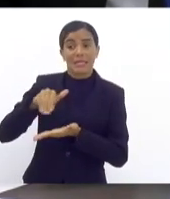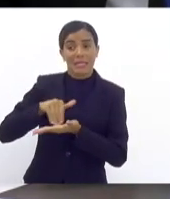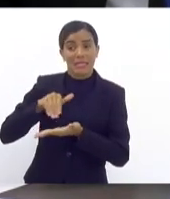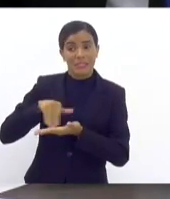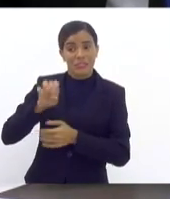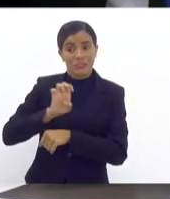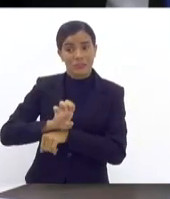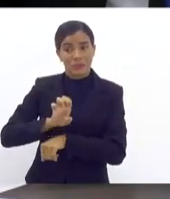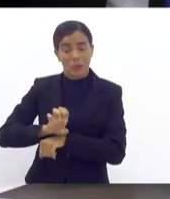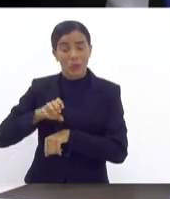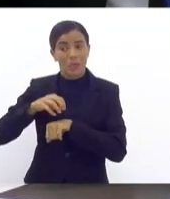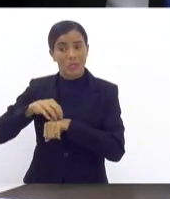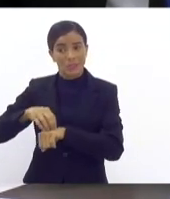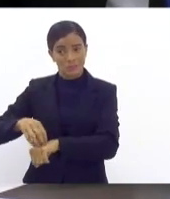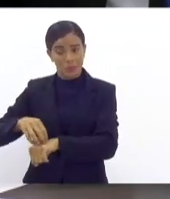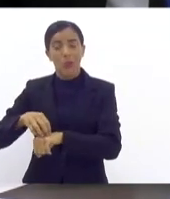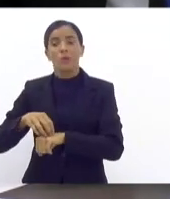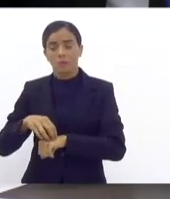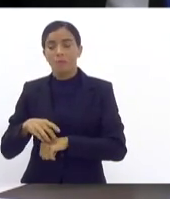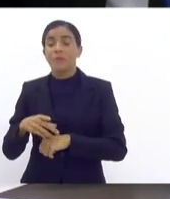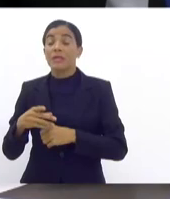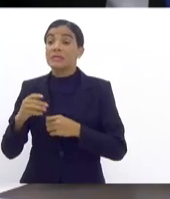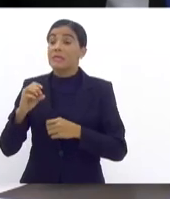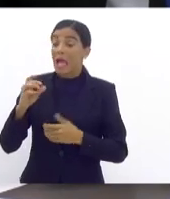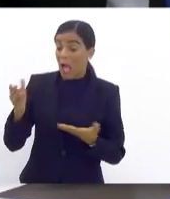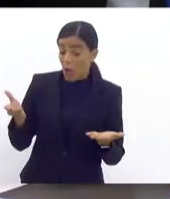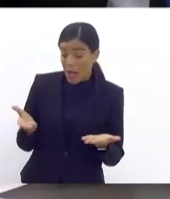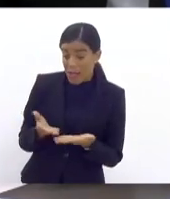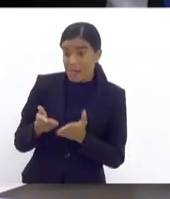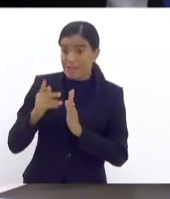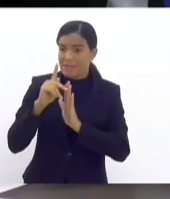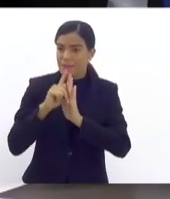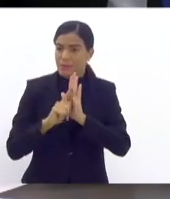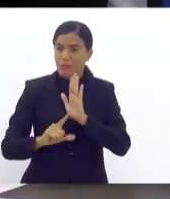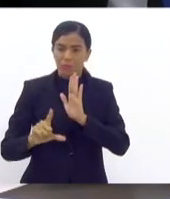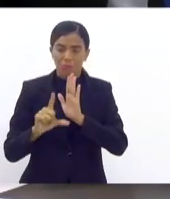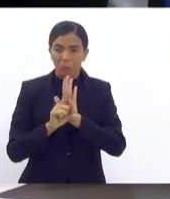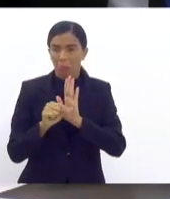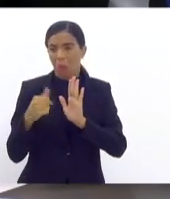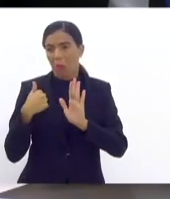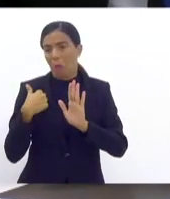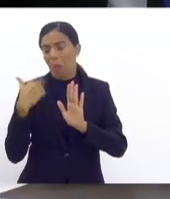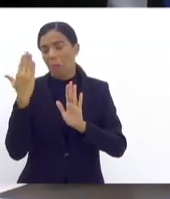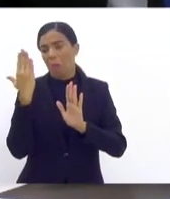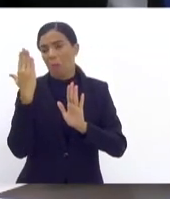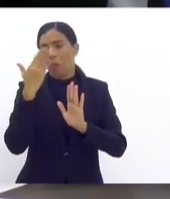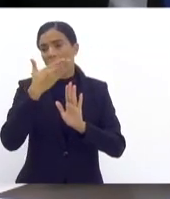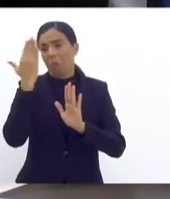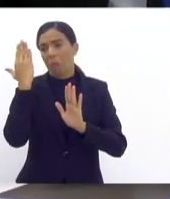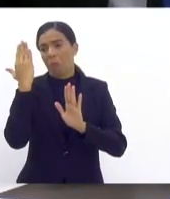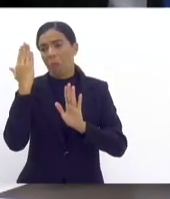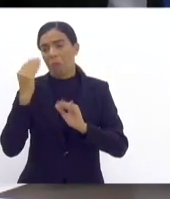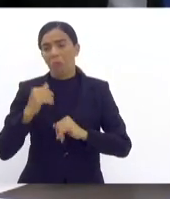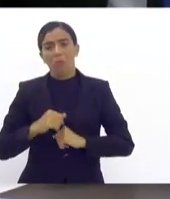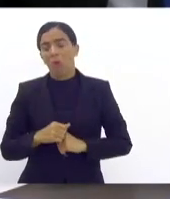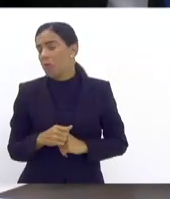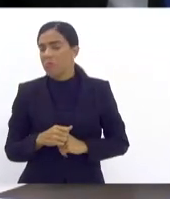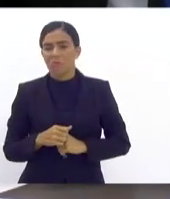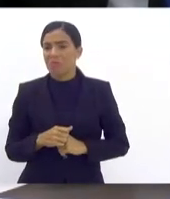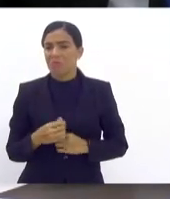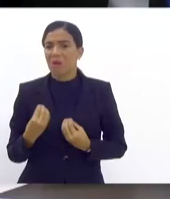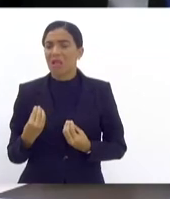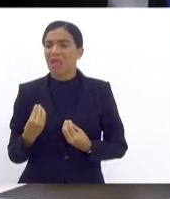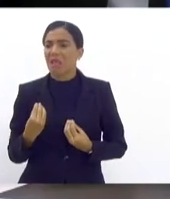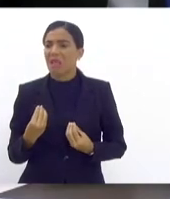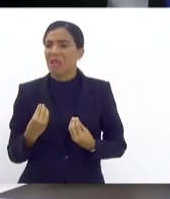no caso desse projeto de lei, eu não vejo por que isso ser